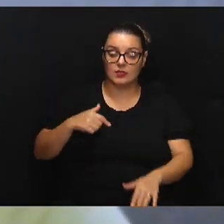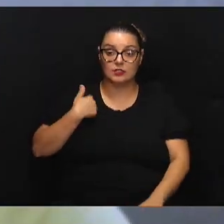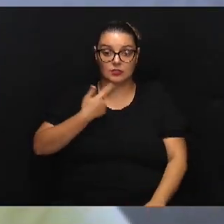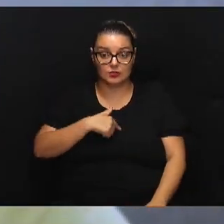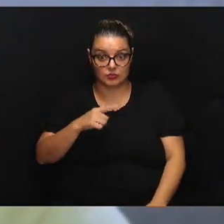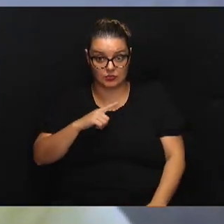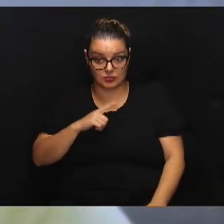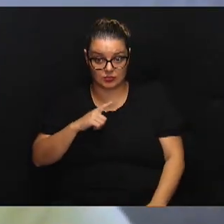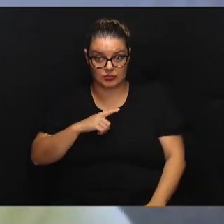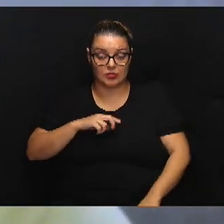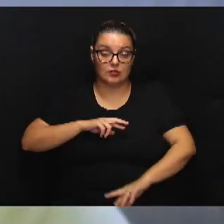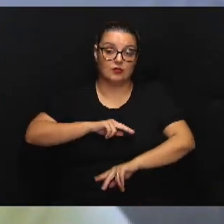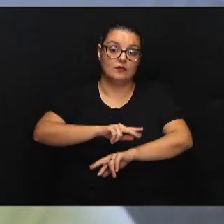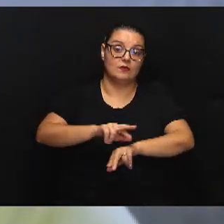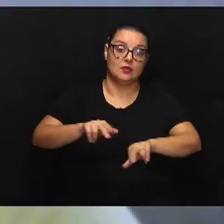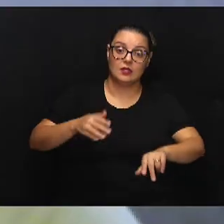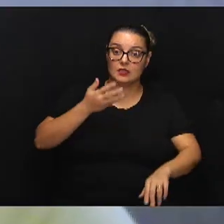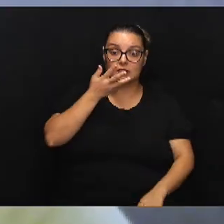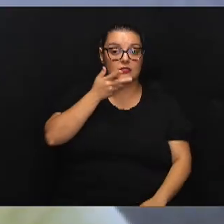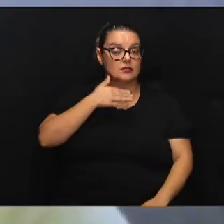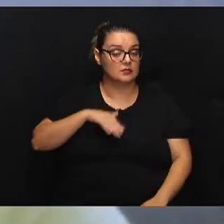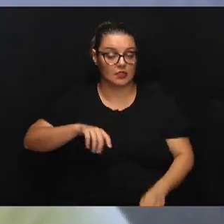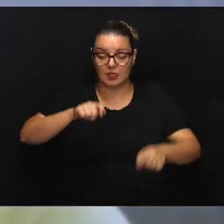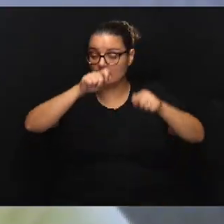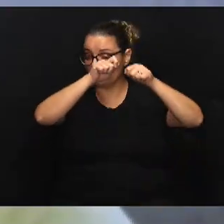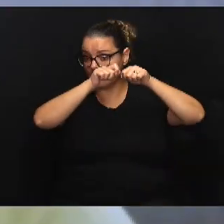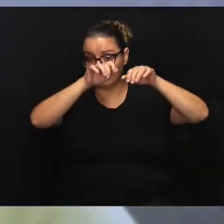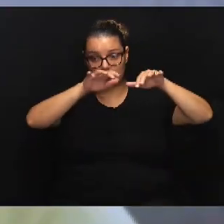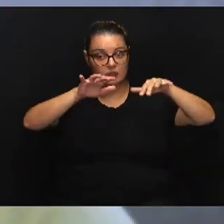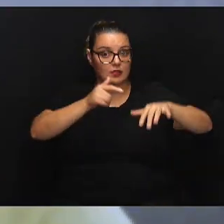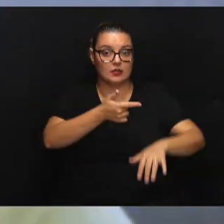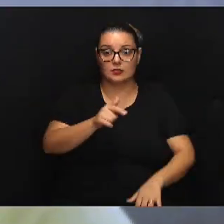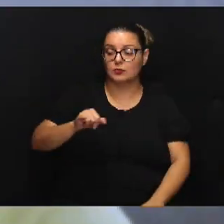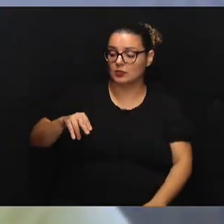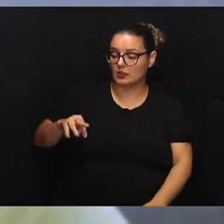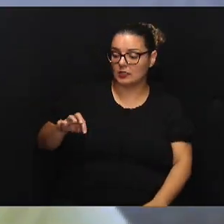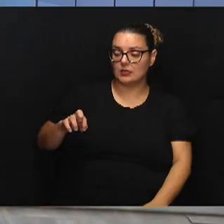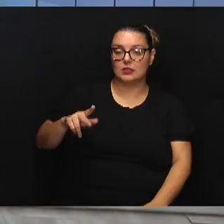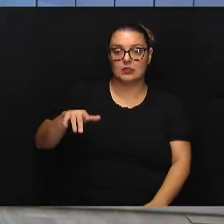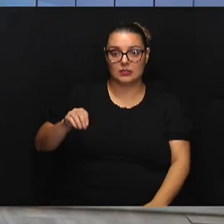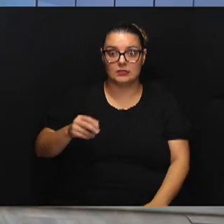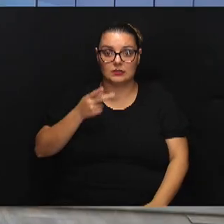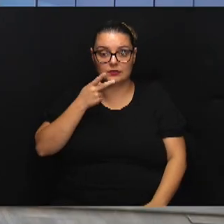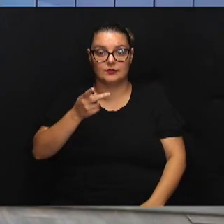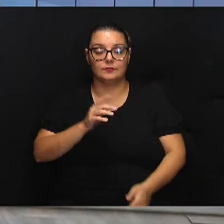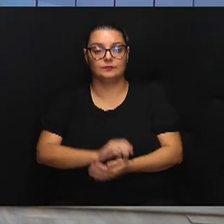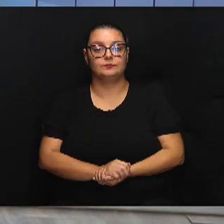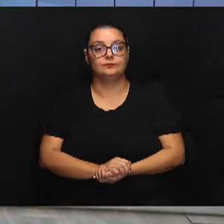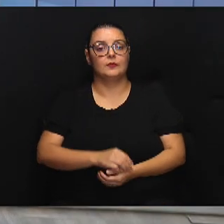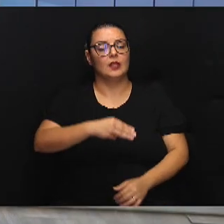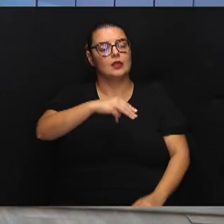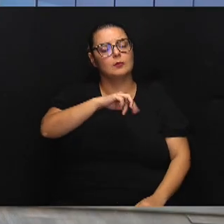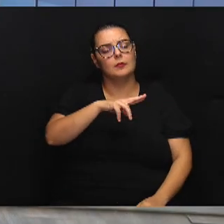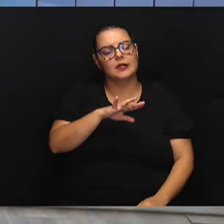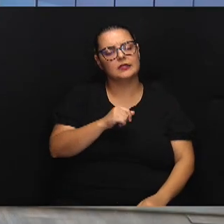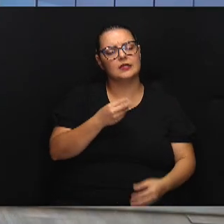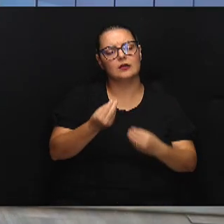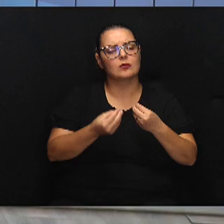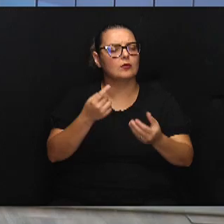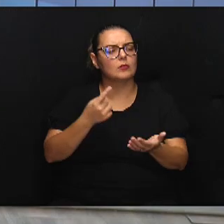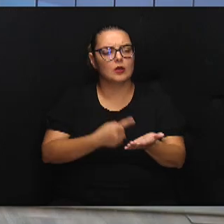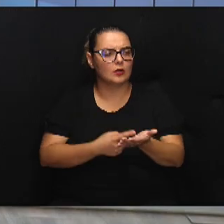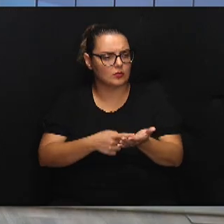ter muitas crianças autistas que não têm a interação de falar. Maria, como que é confirmado, então,